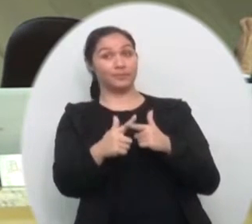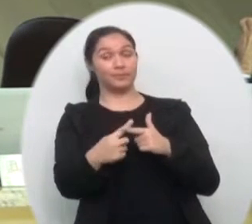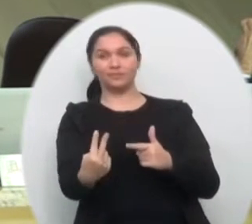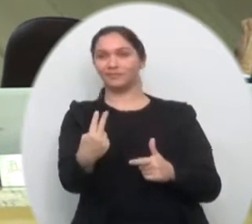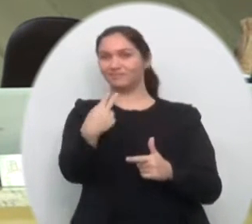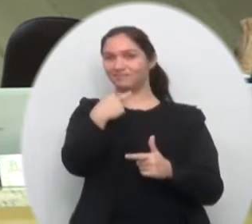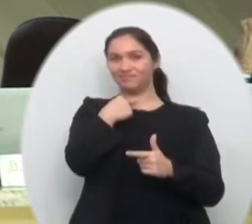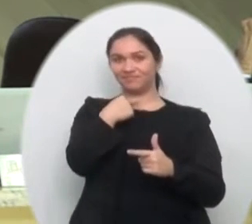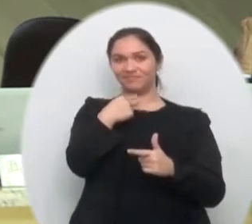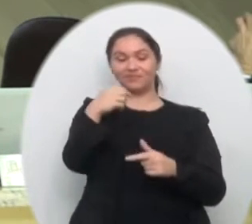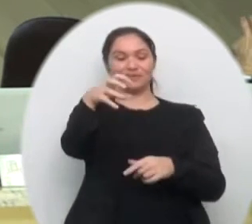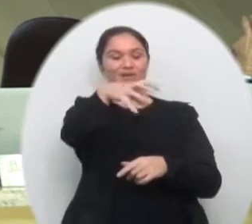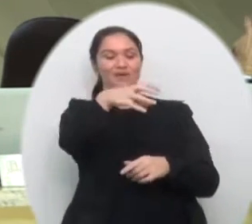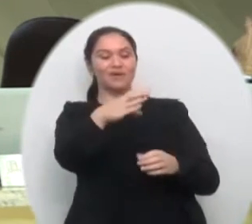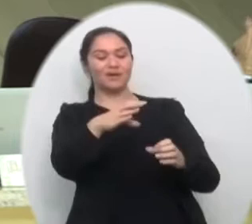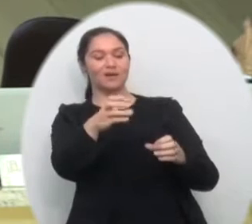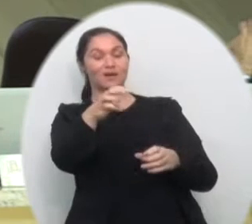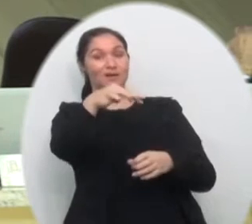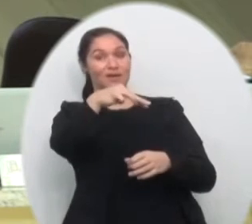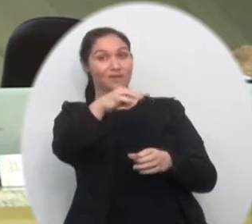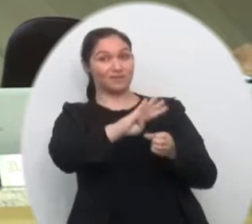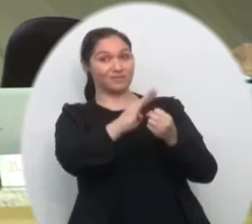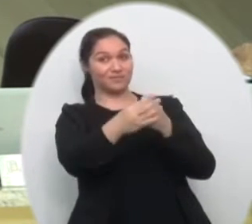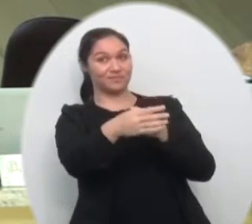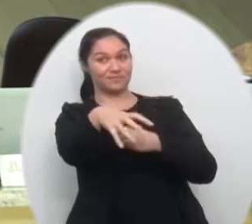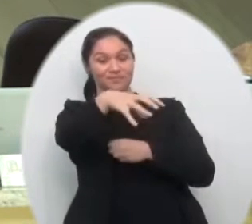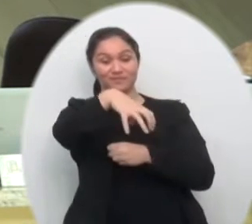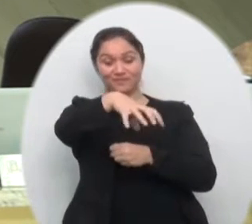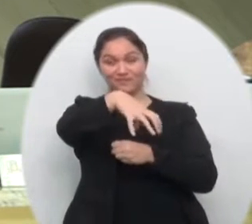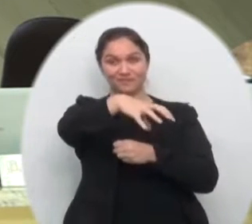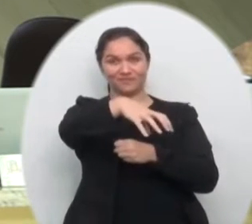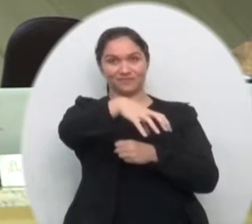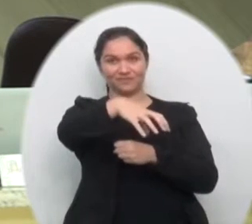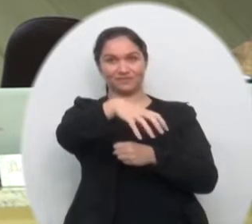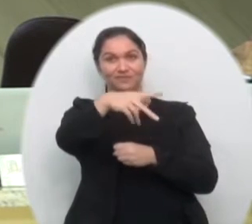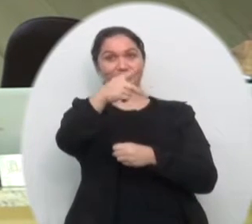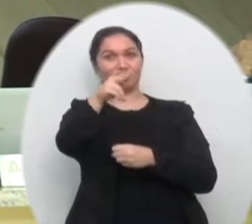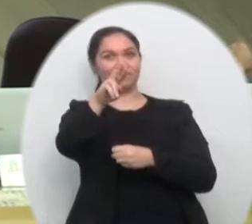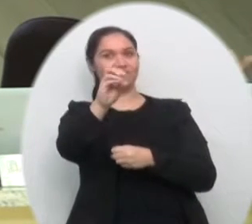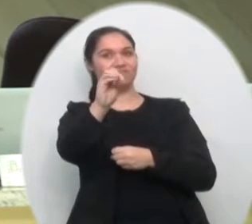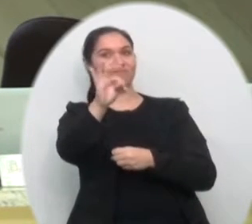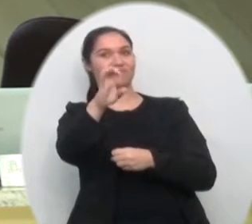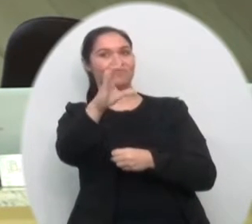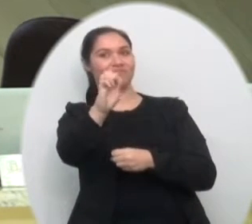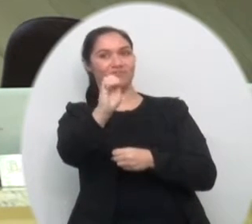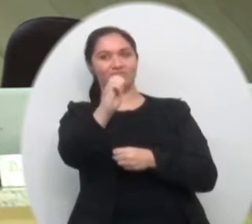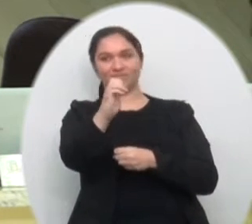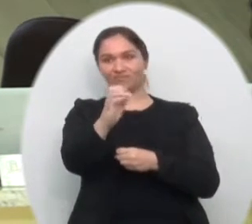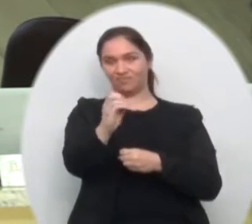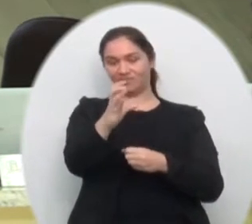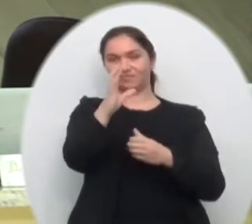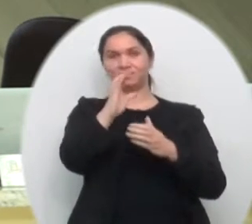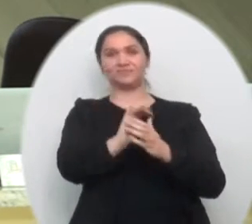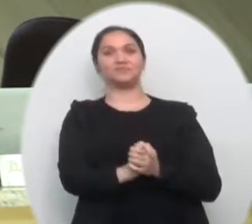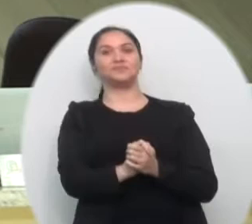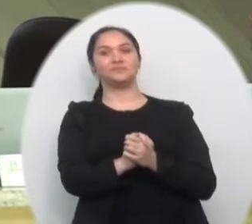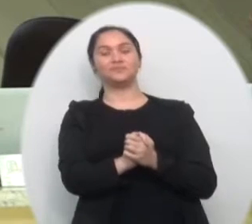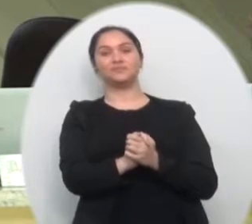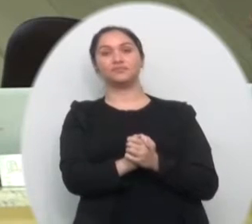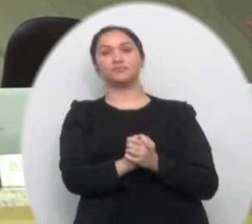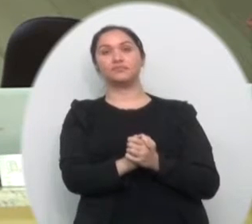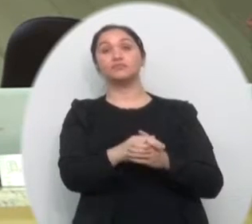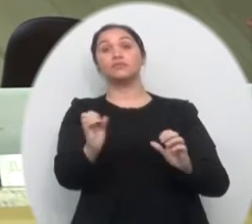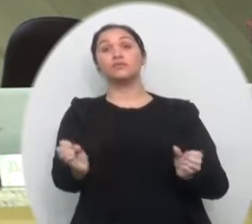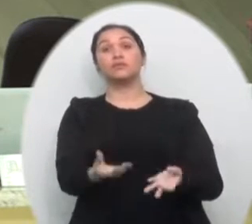está como bairro Verdinho. Então, daí vocês já podem ter um ponto de partida. E a